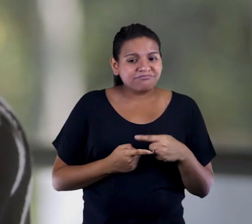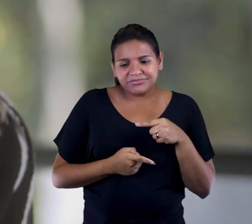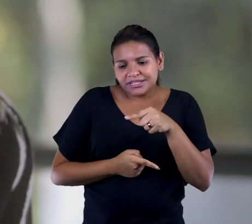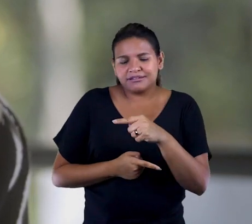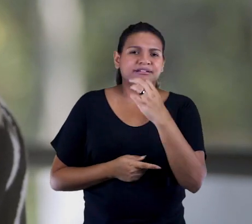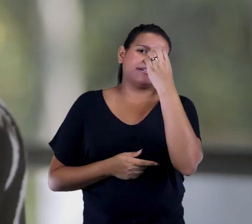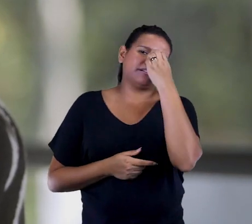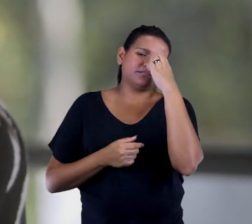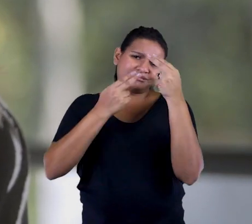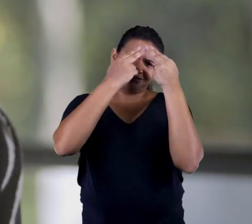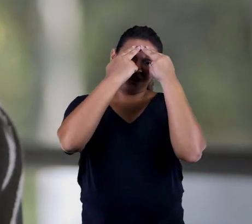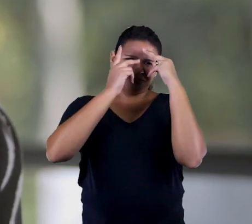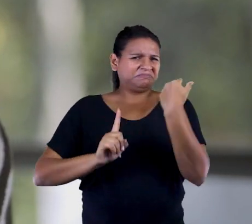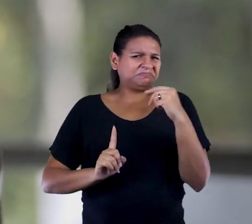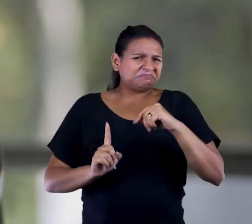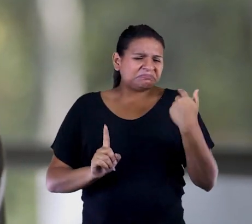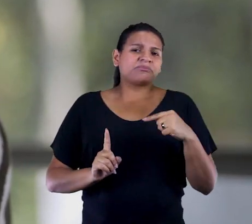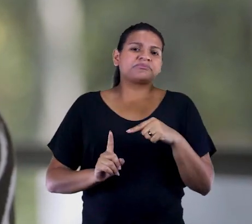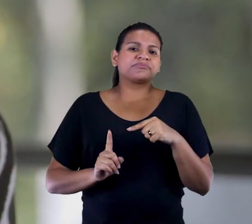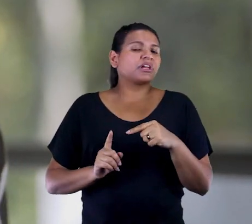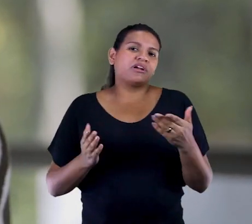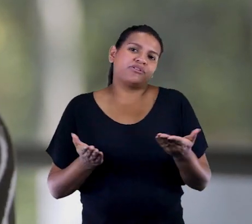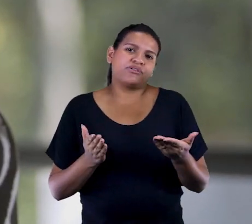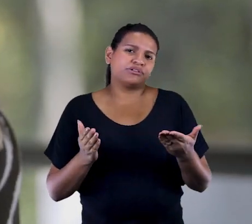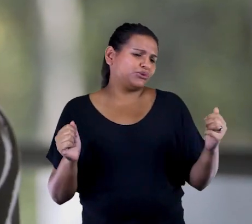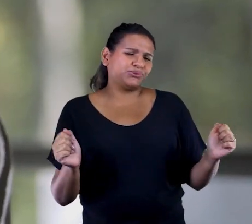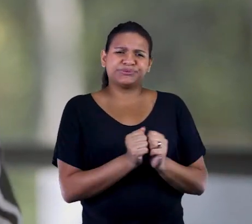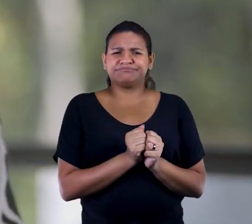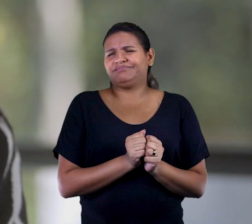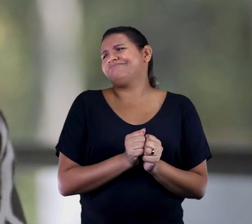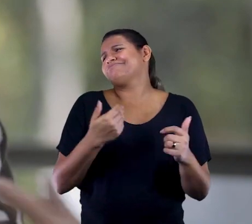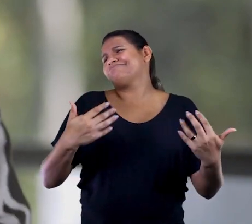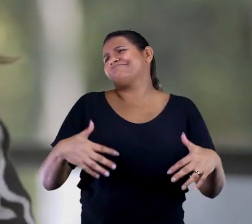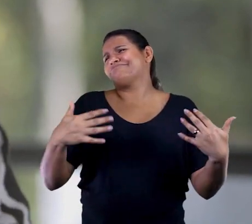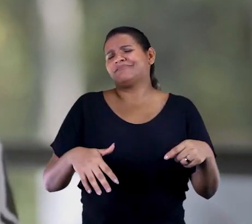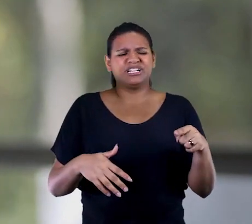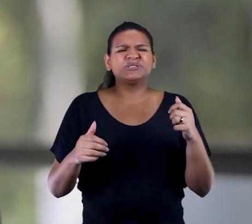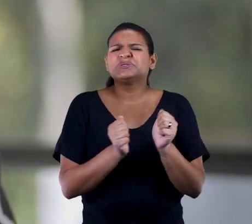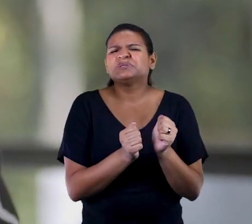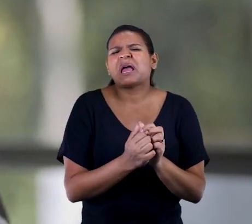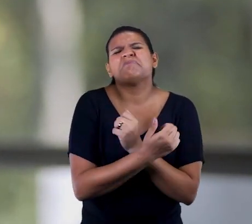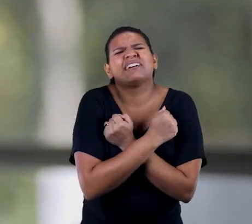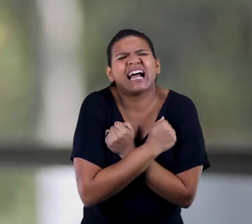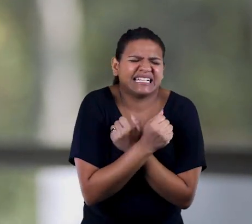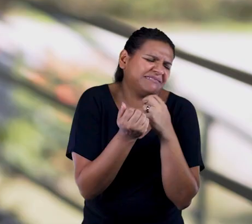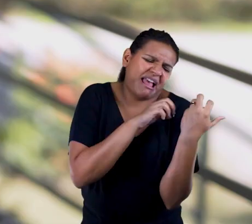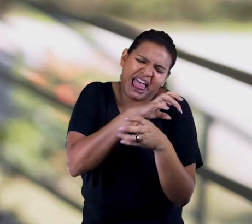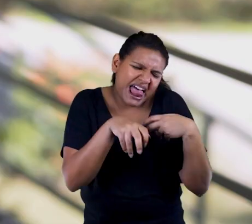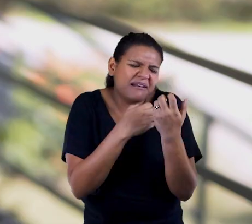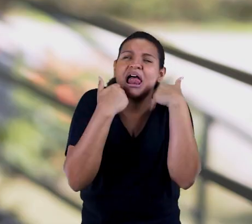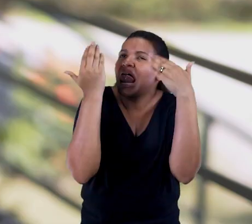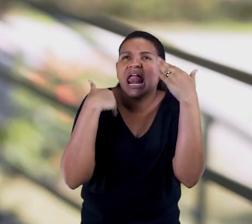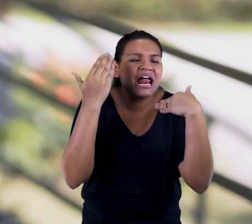dela. E foi maravilhoso, porque ele entendeu e ele foi conquistando e hoje ele faz tudo. Hoje ele rola, ele abraça e eu não tenho medo nenhum. Foi